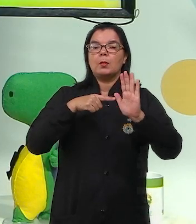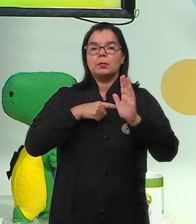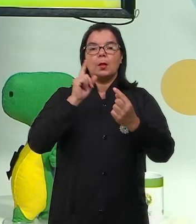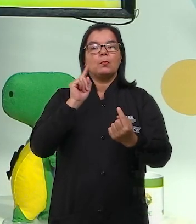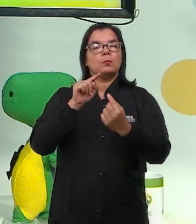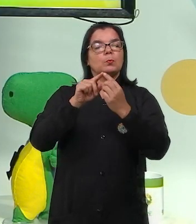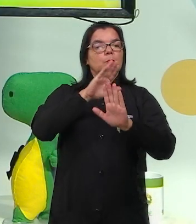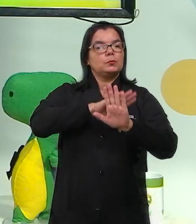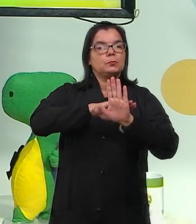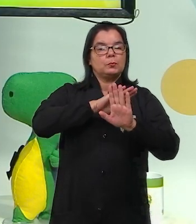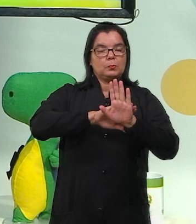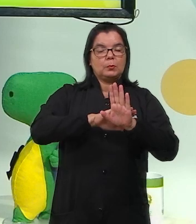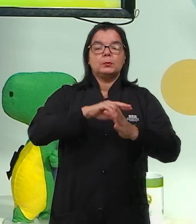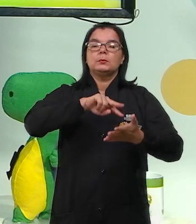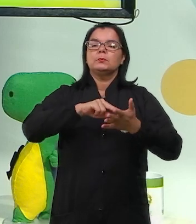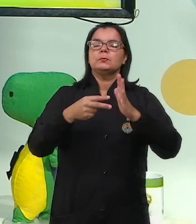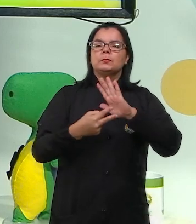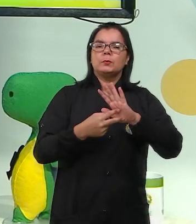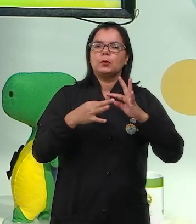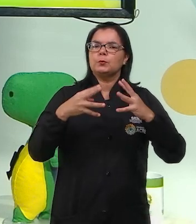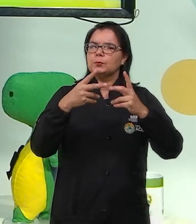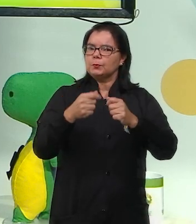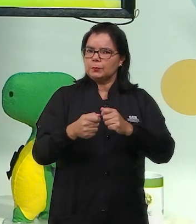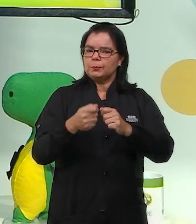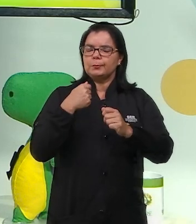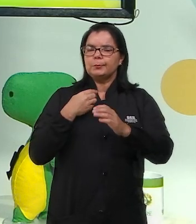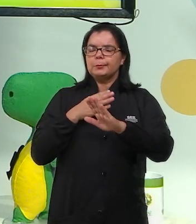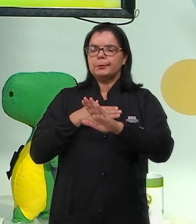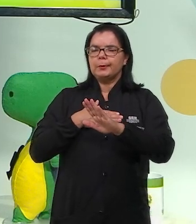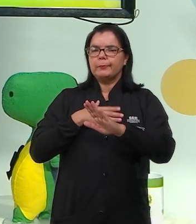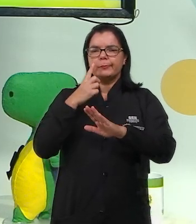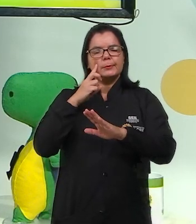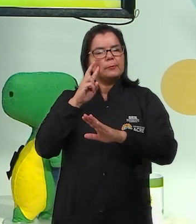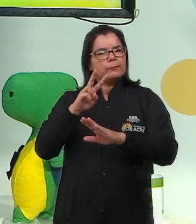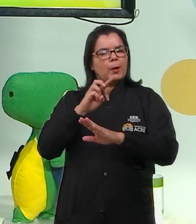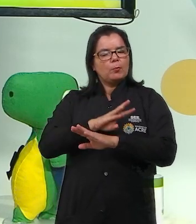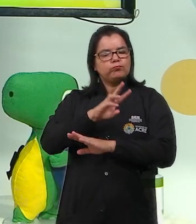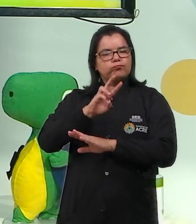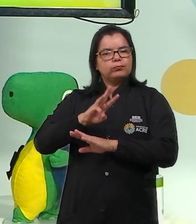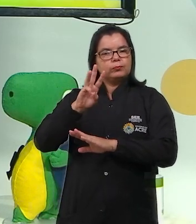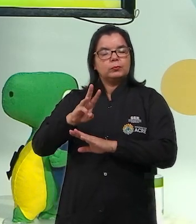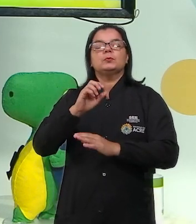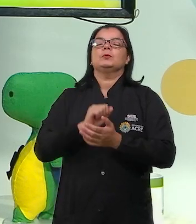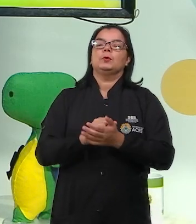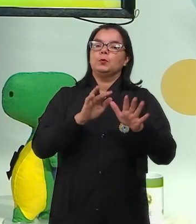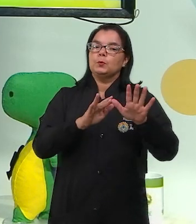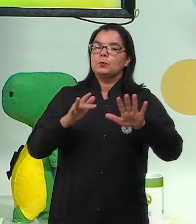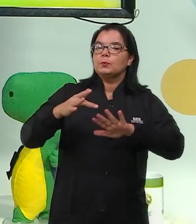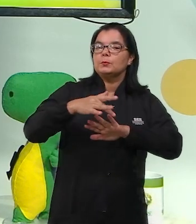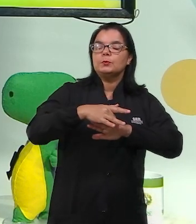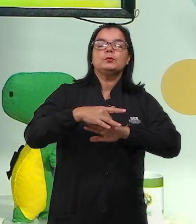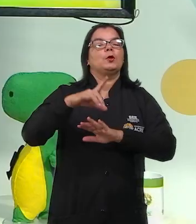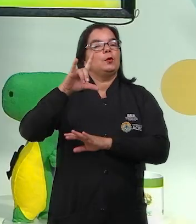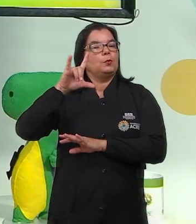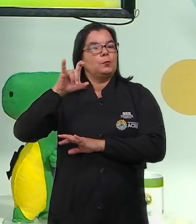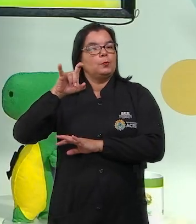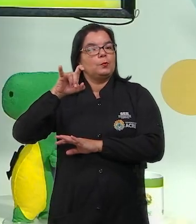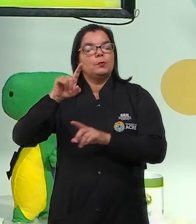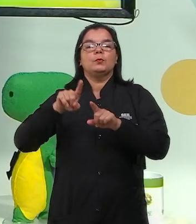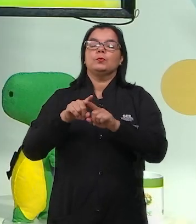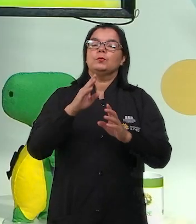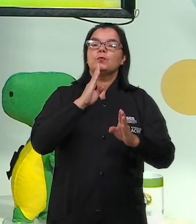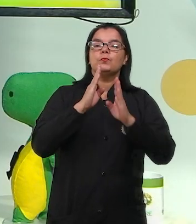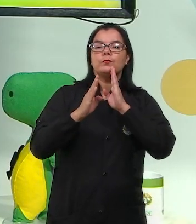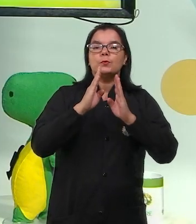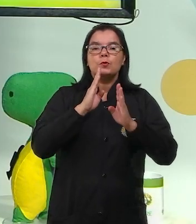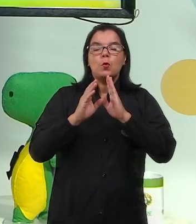por trás. Ou seja, tudo que você acessa aí nas redes sociais, no Instagram, no Facebook, ou até mesmo